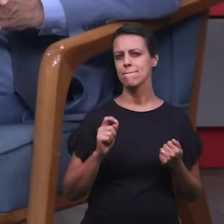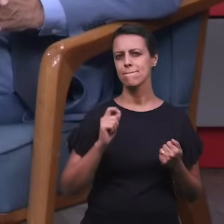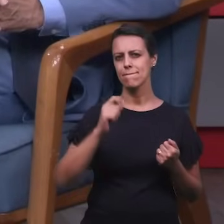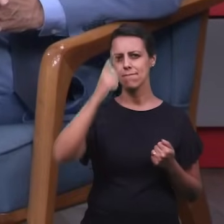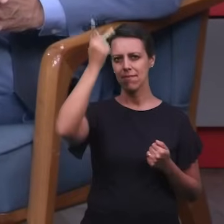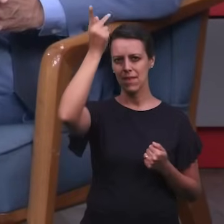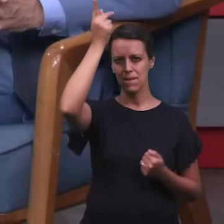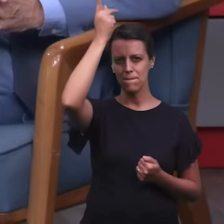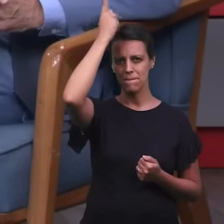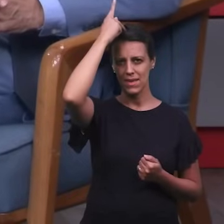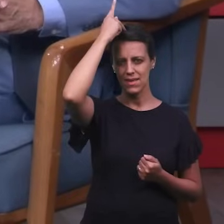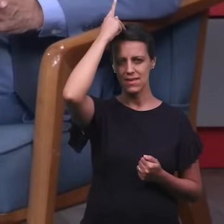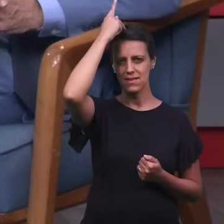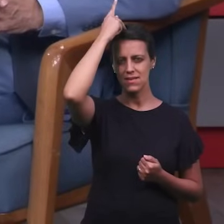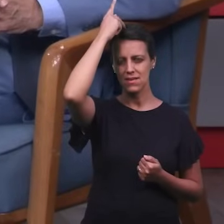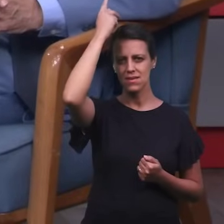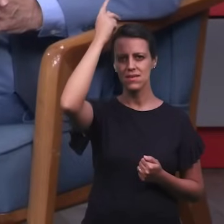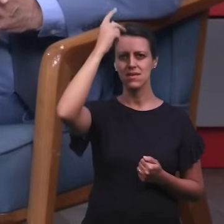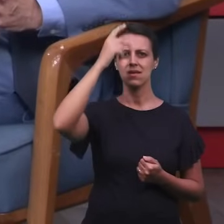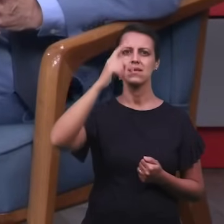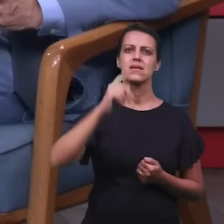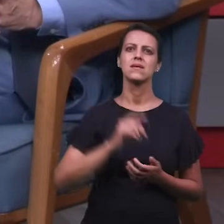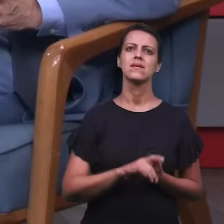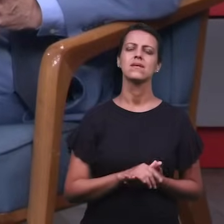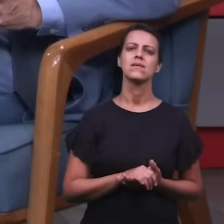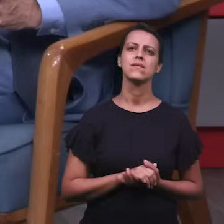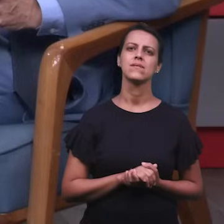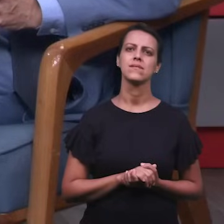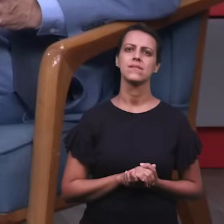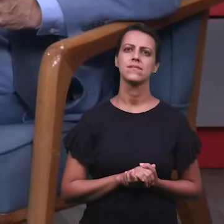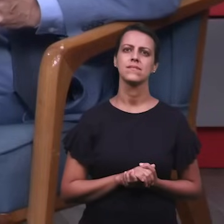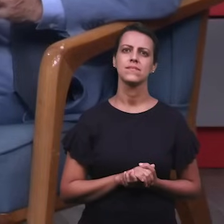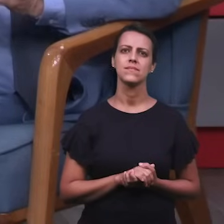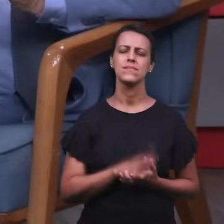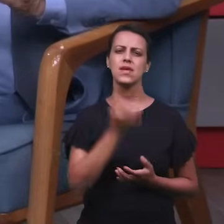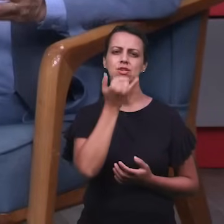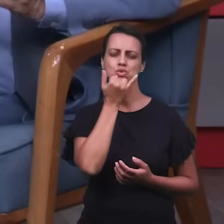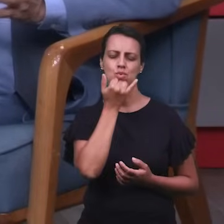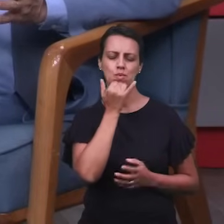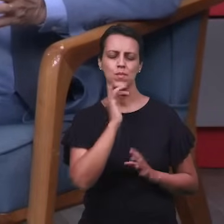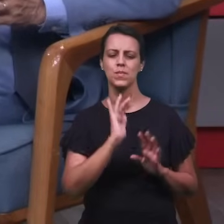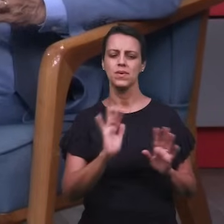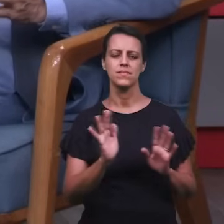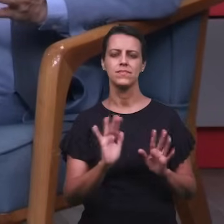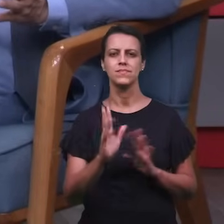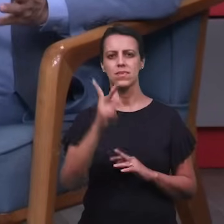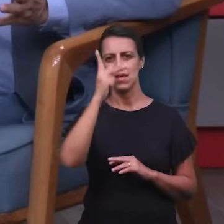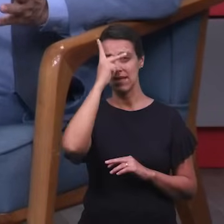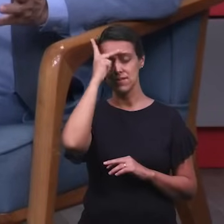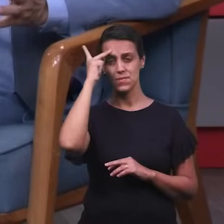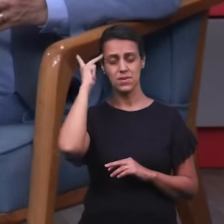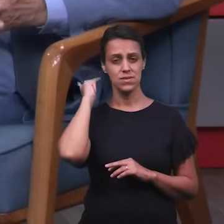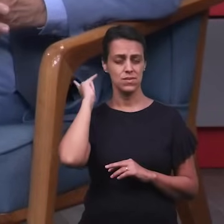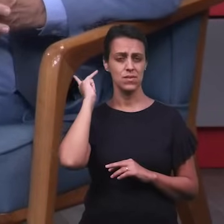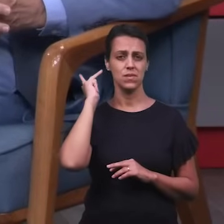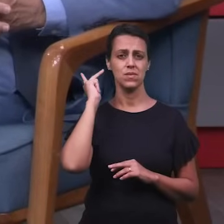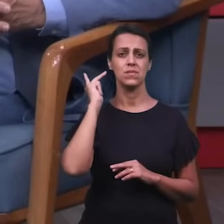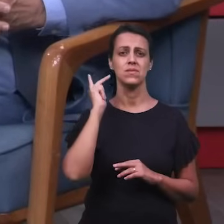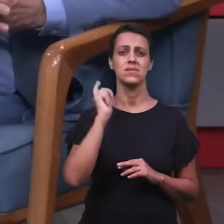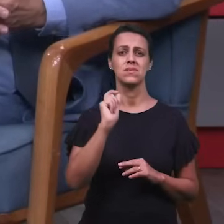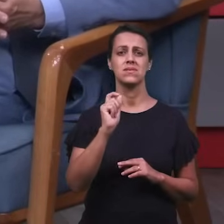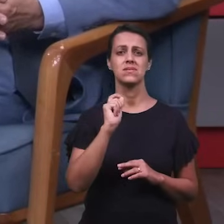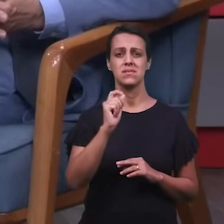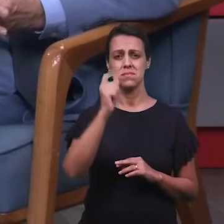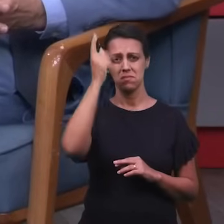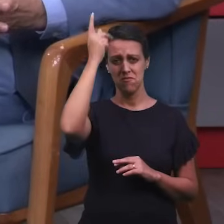sobre os pentecostes que se afastaram os pentecostais